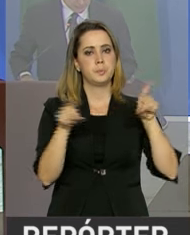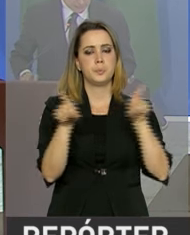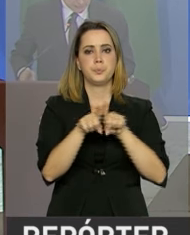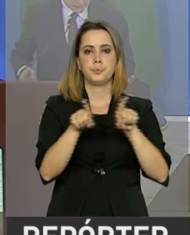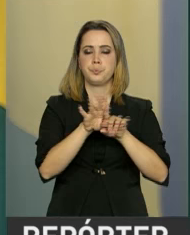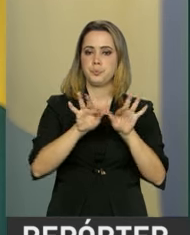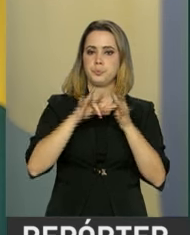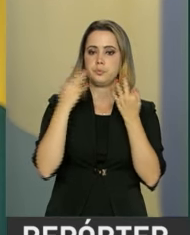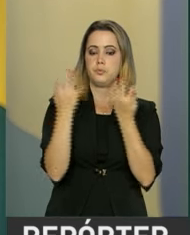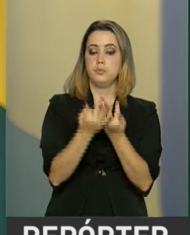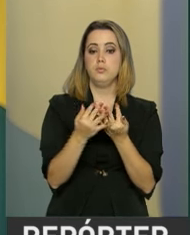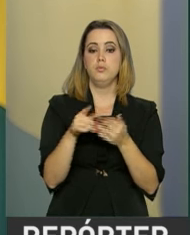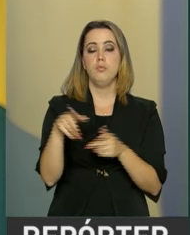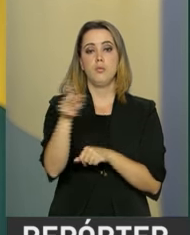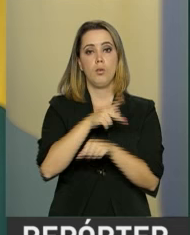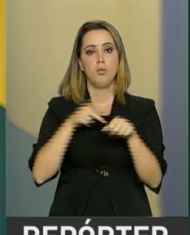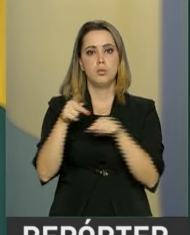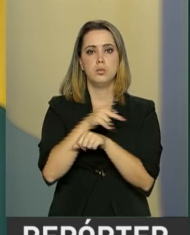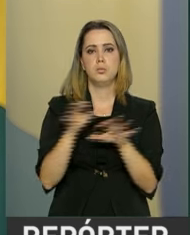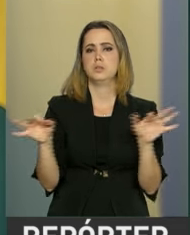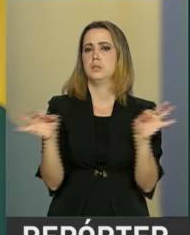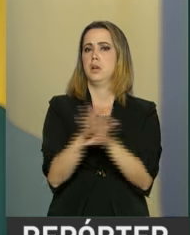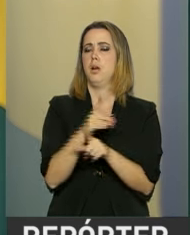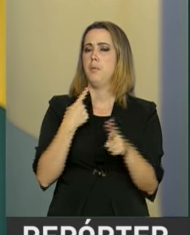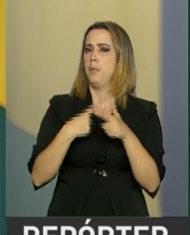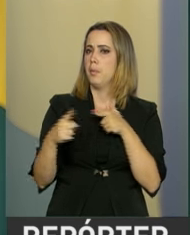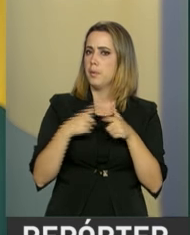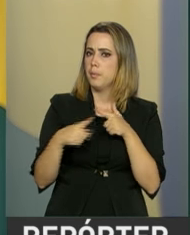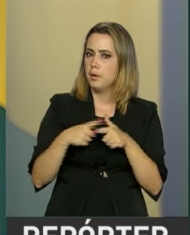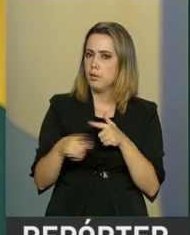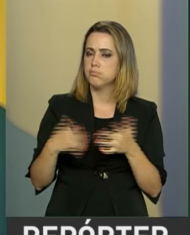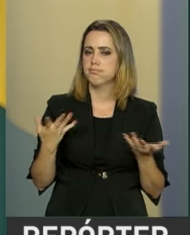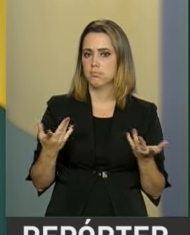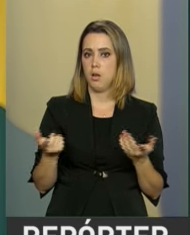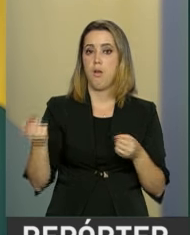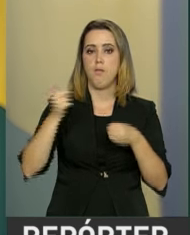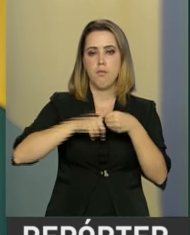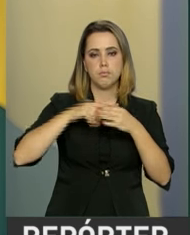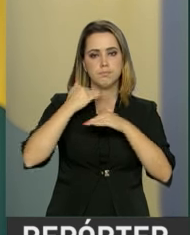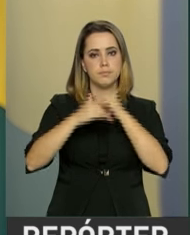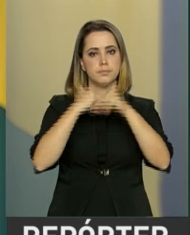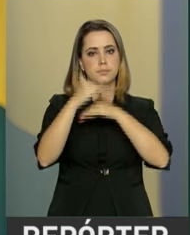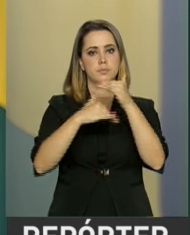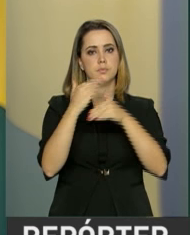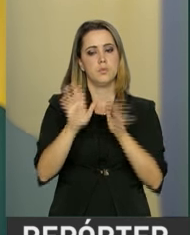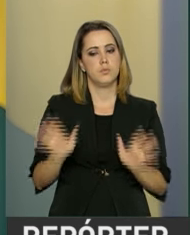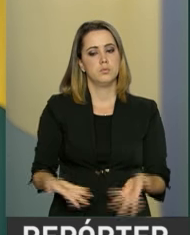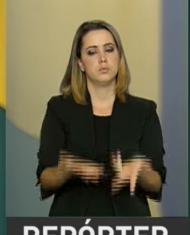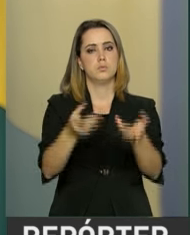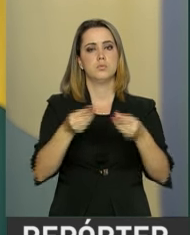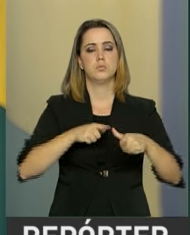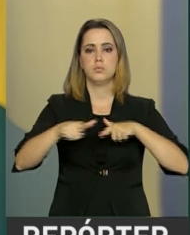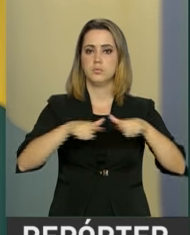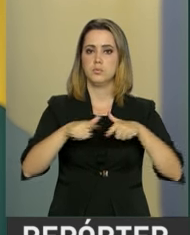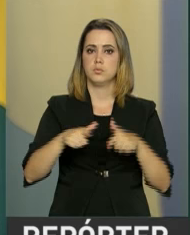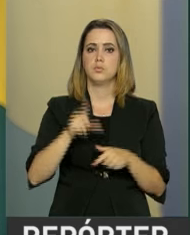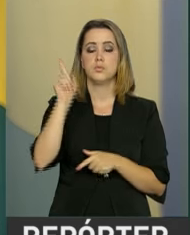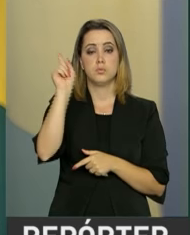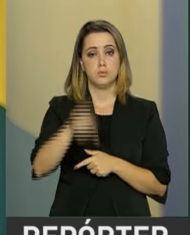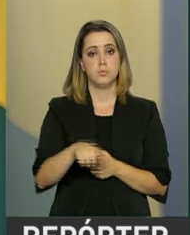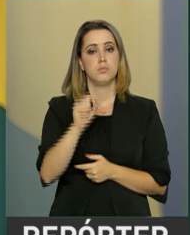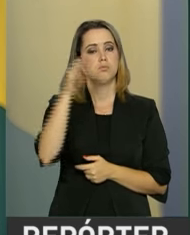das famílias. O país vai derrotar a recessão, retomar o crescimento e gerar emprego.